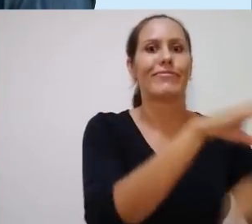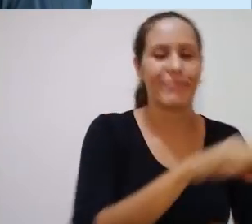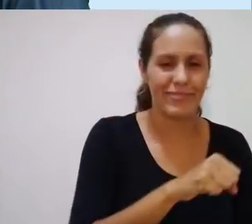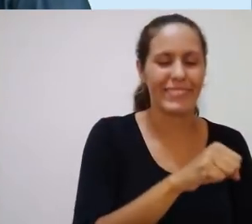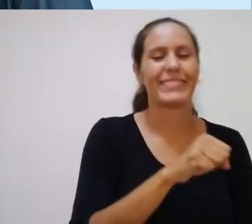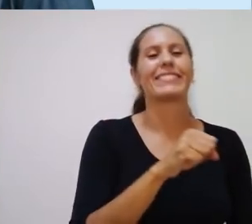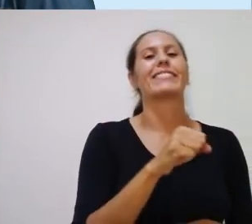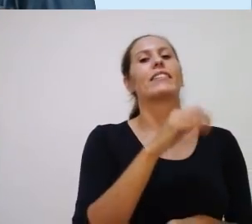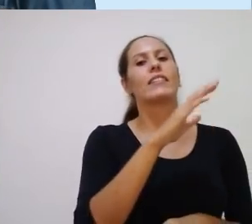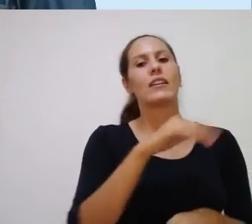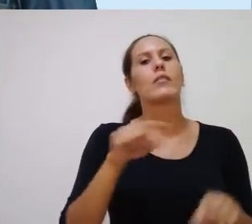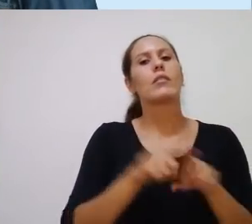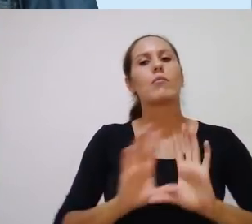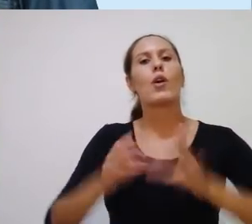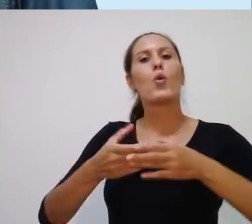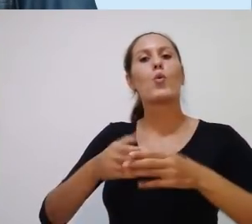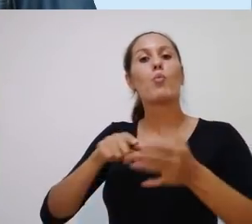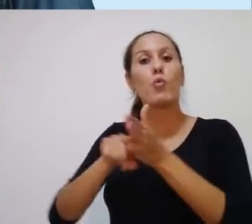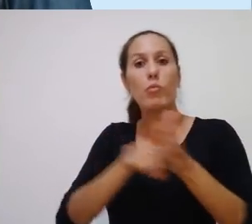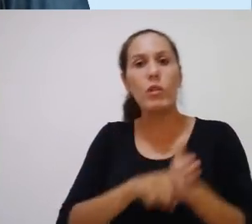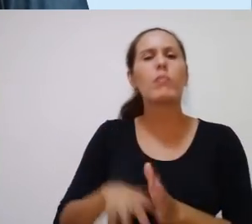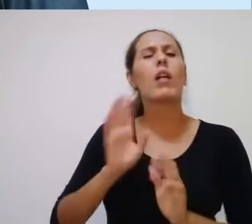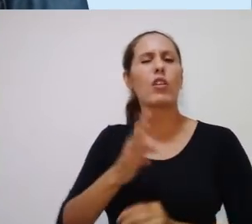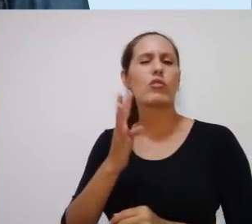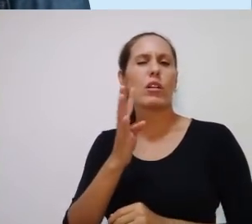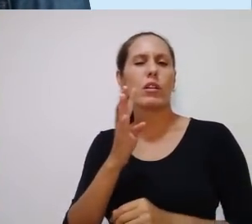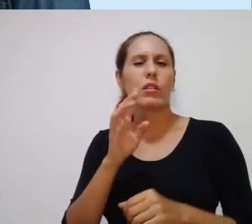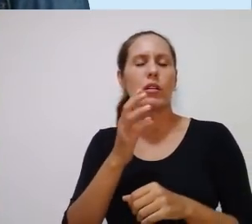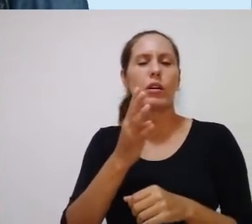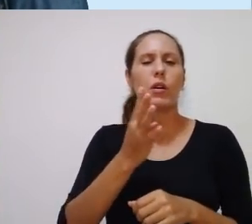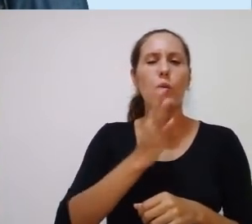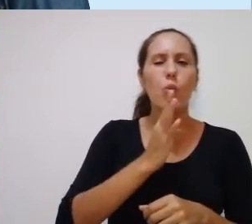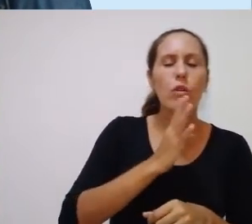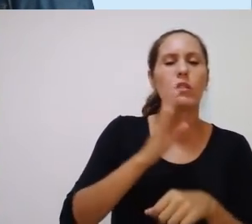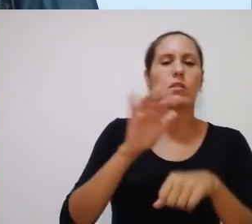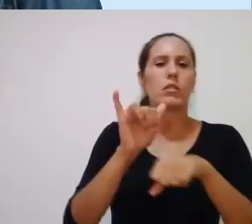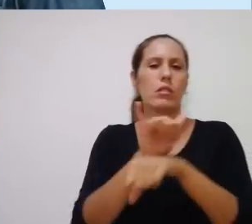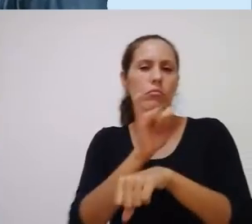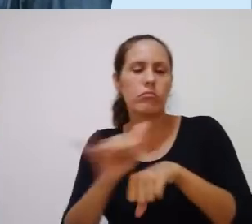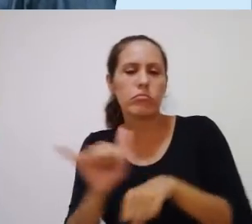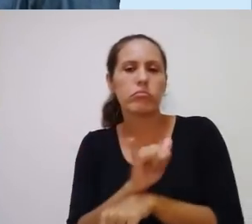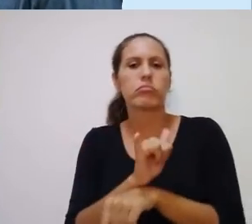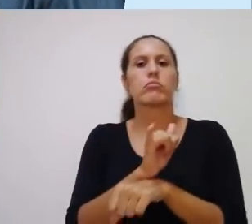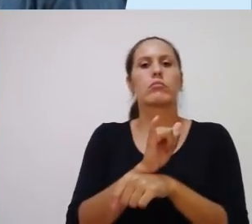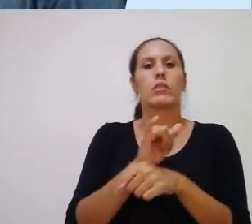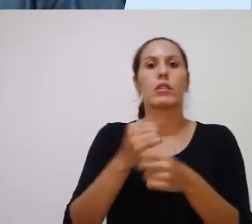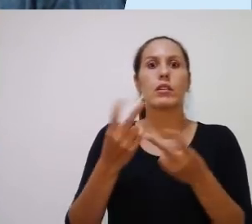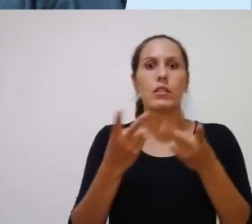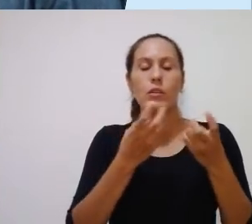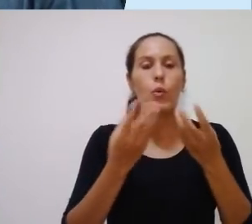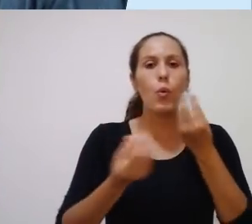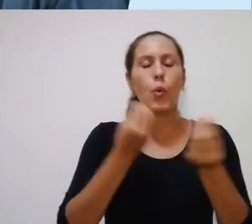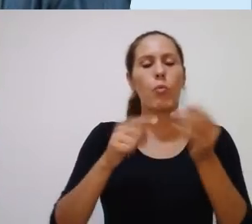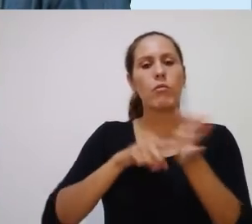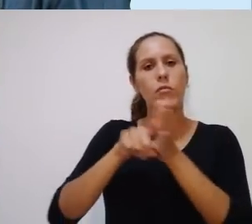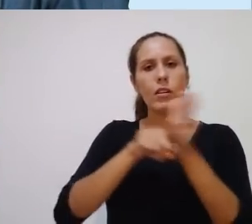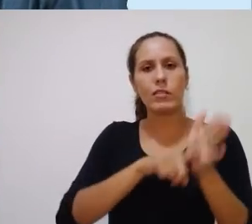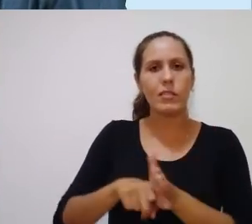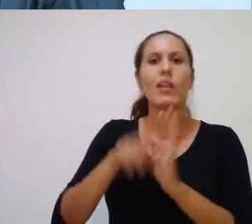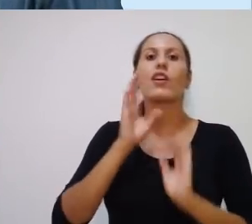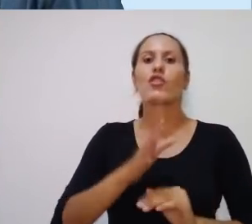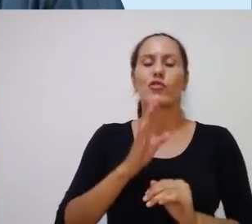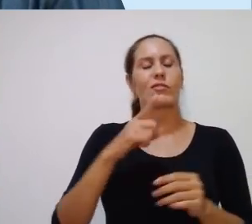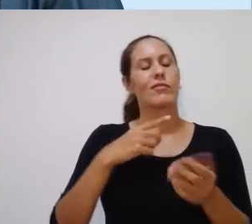para seus grupos de pesquisa, porque ela já conhecia um método, já sabia como fazer pesquisa e já tinha sucesso em seus